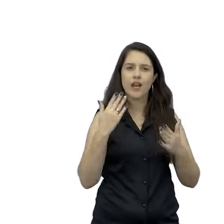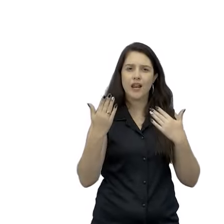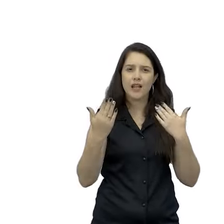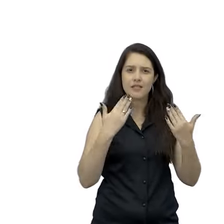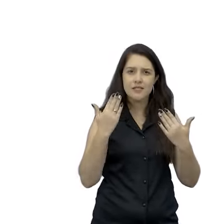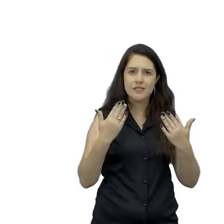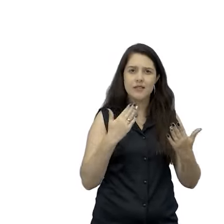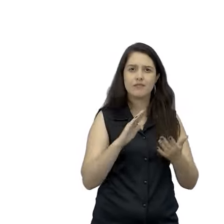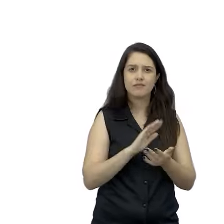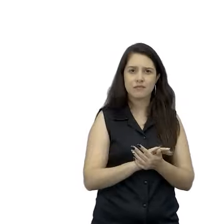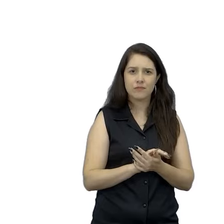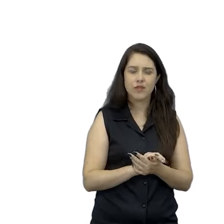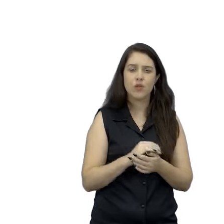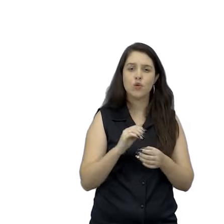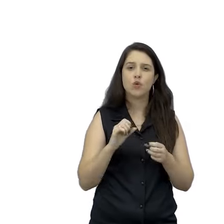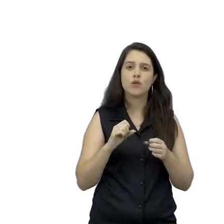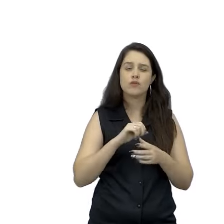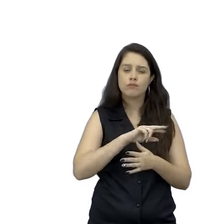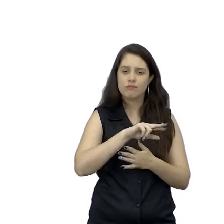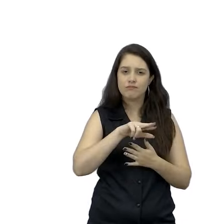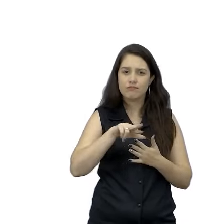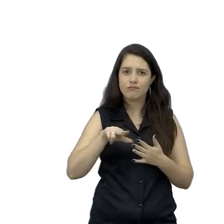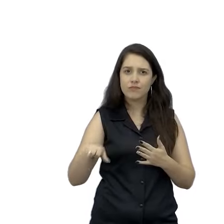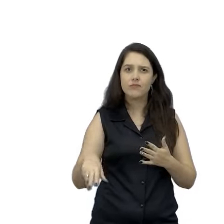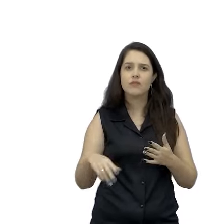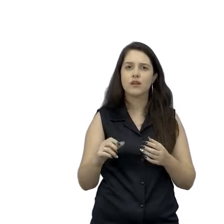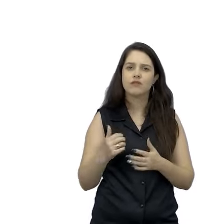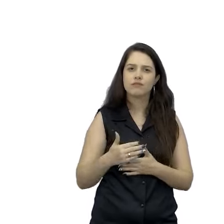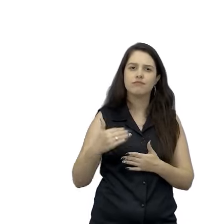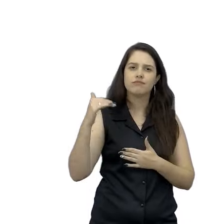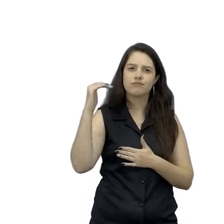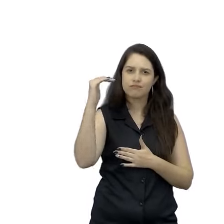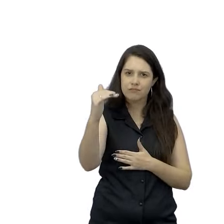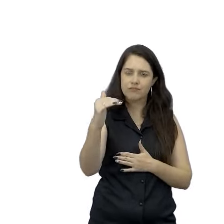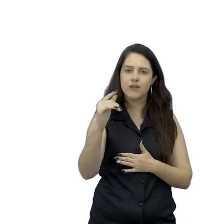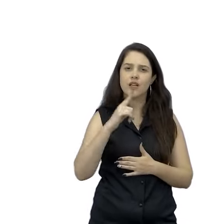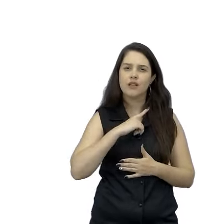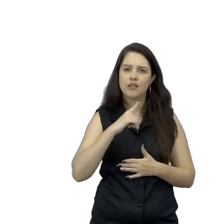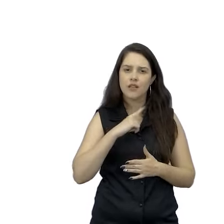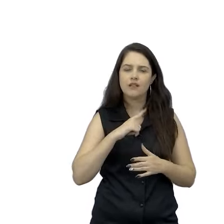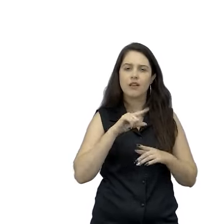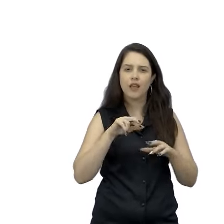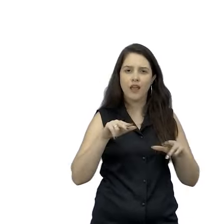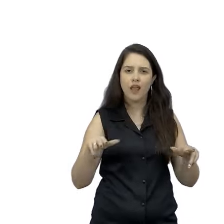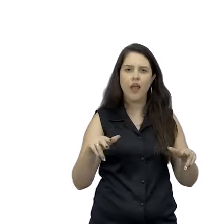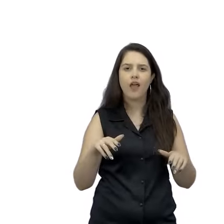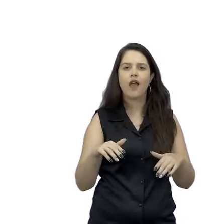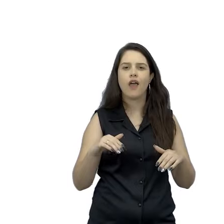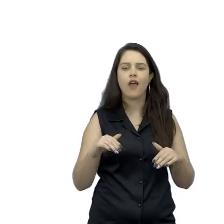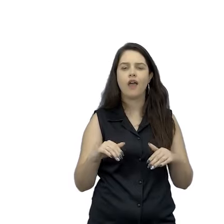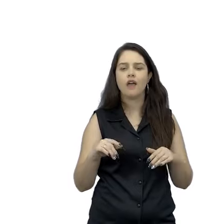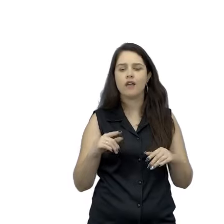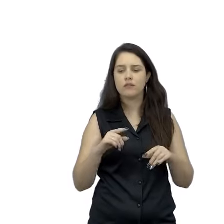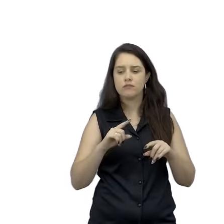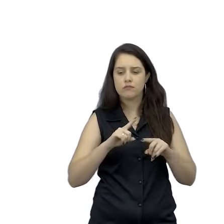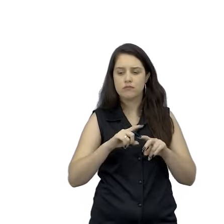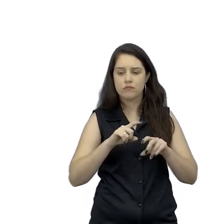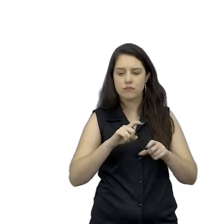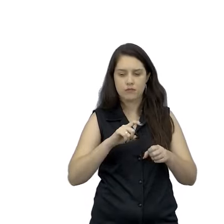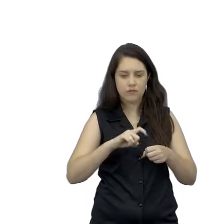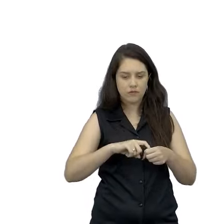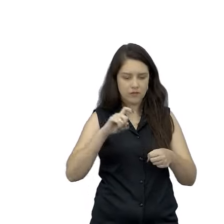a análise do aspecto discursivo, para depois eles terem autonomia da sua produção. Geralmente sempre tem